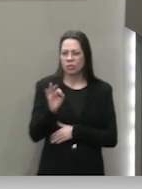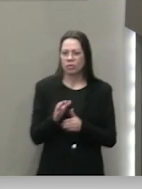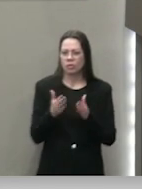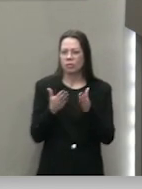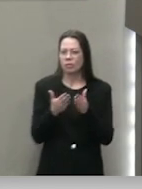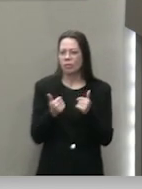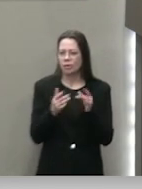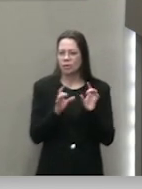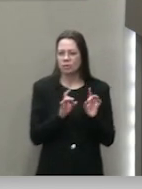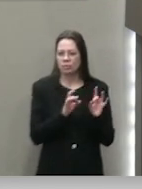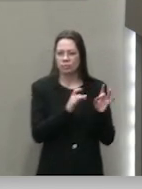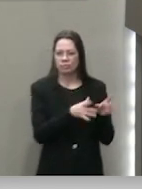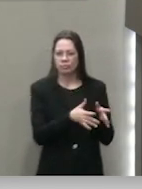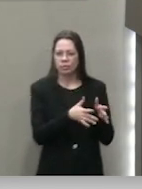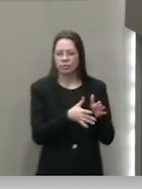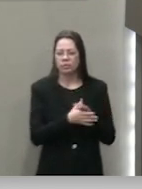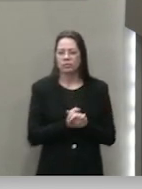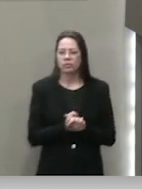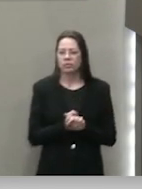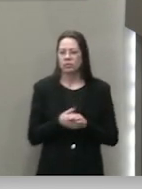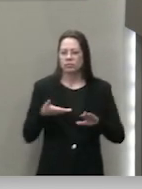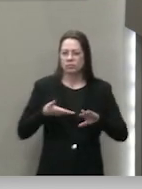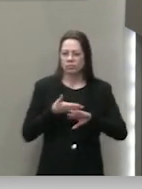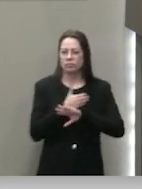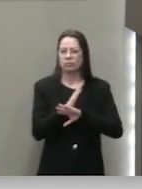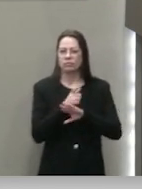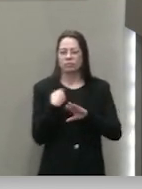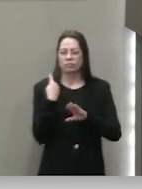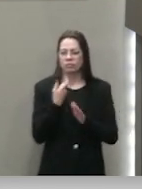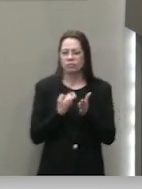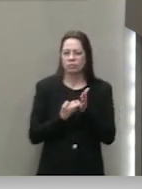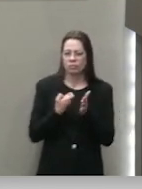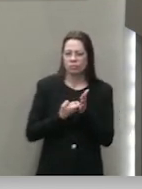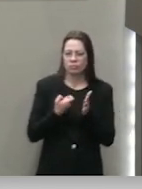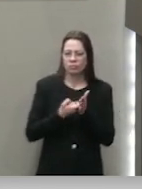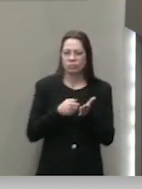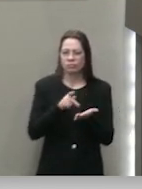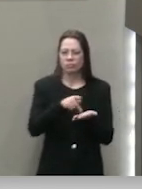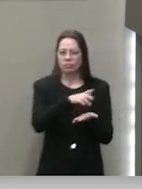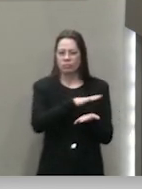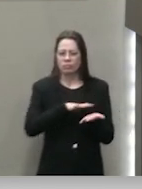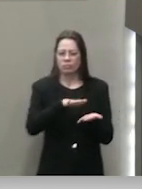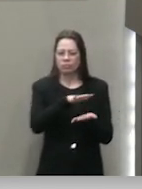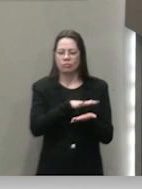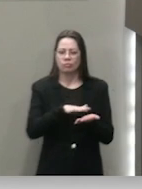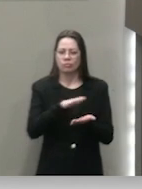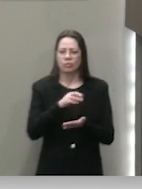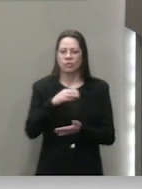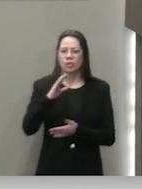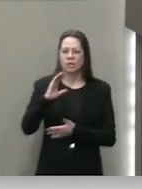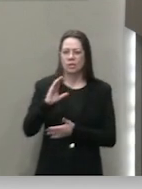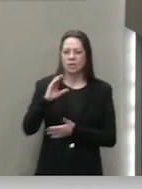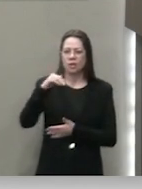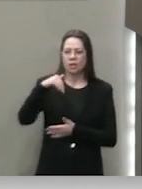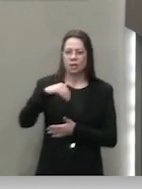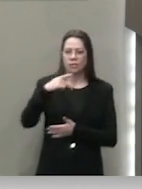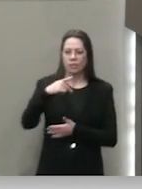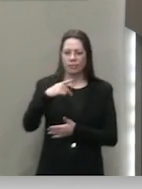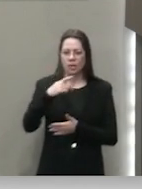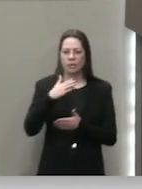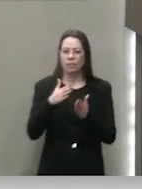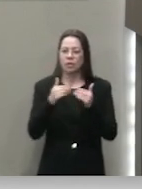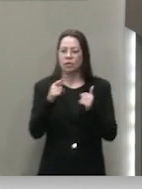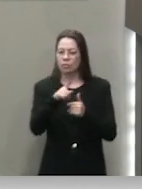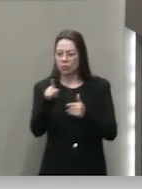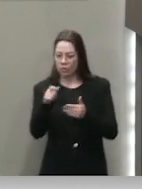pediram exoneração. Passou do momento de nós enfrentarmos essa situação. E nós, do CMP Sindicato, contamos com o apoio de vocês e pedimos para